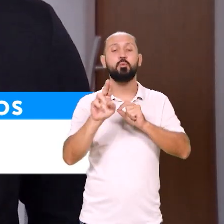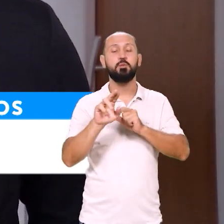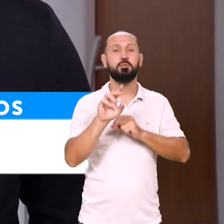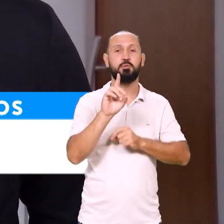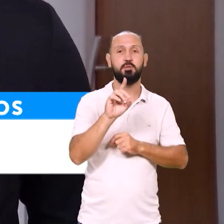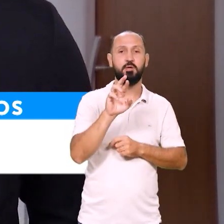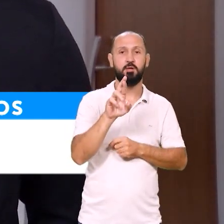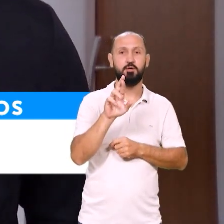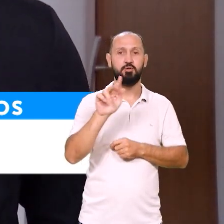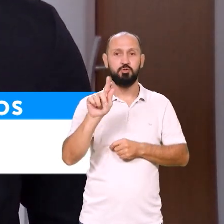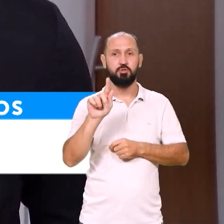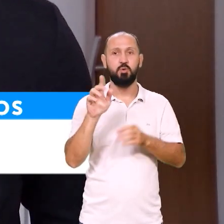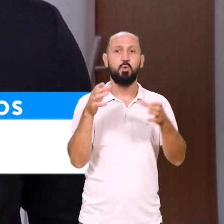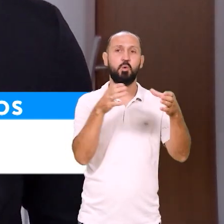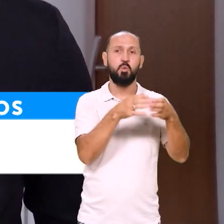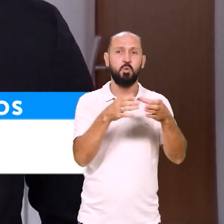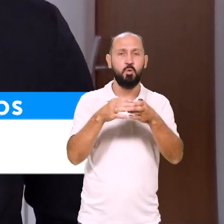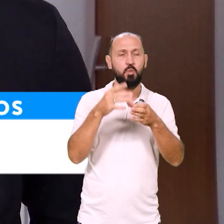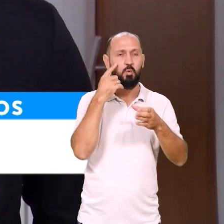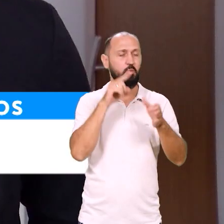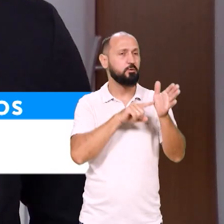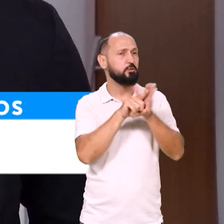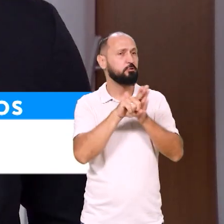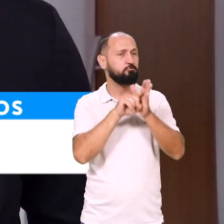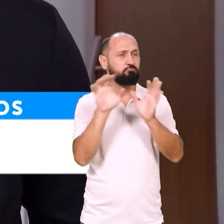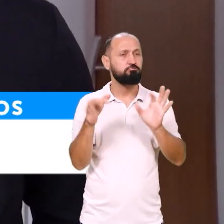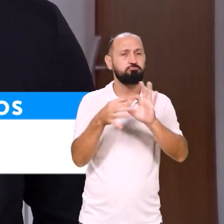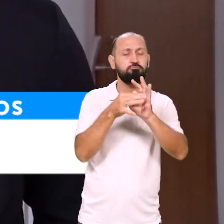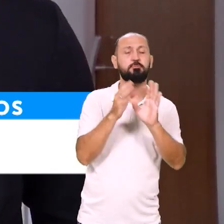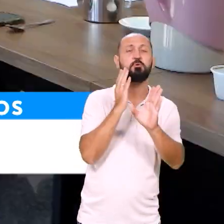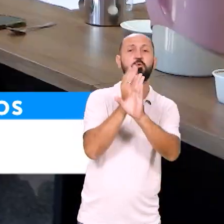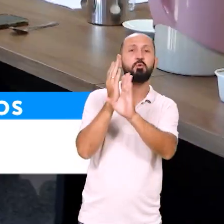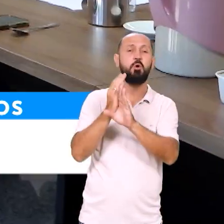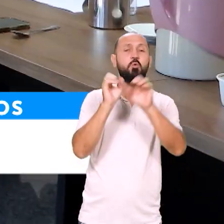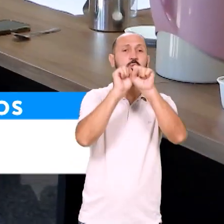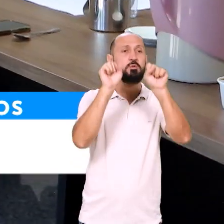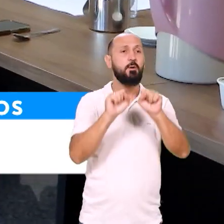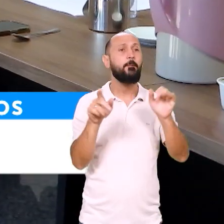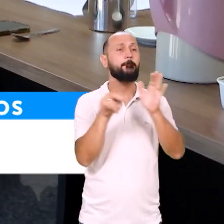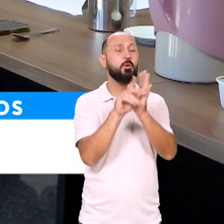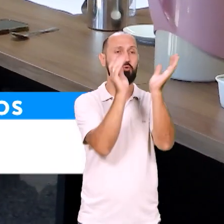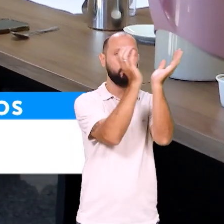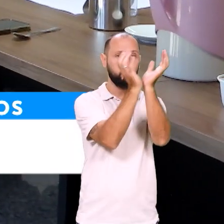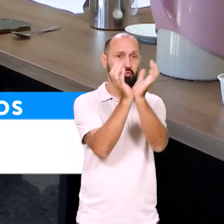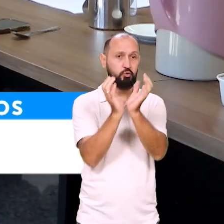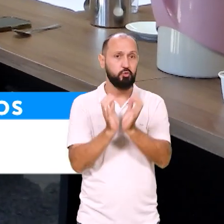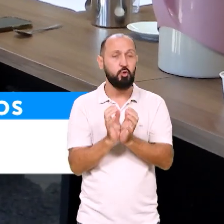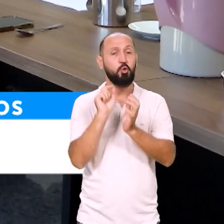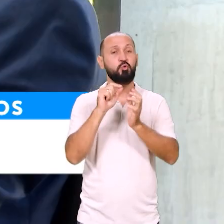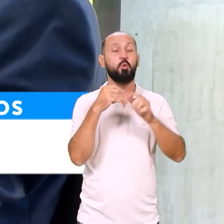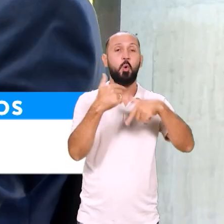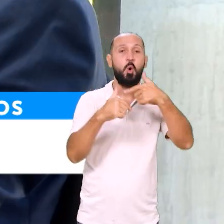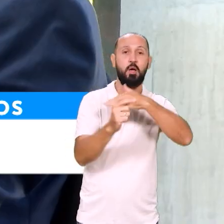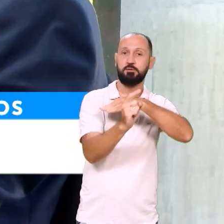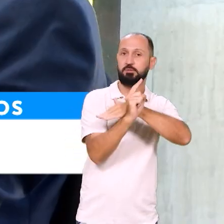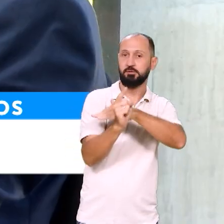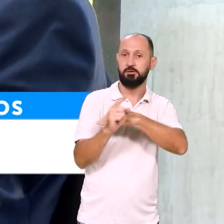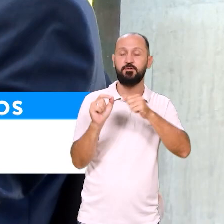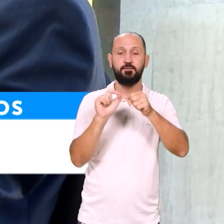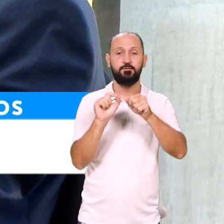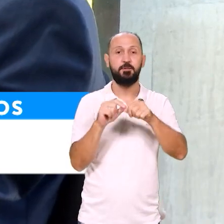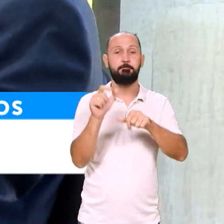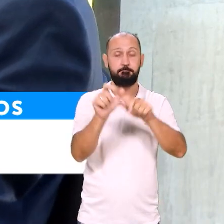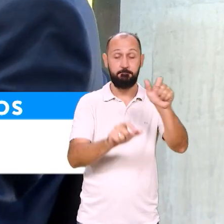do chamado DRG, Grupos de Diagnósticos Relacionados, que se trata de um sistema de categorização dos